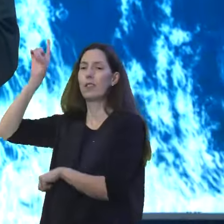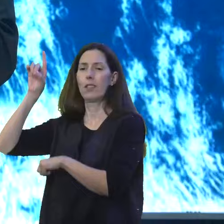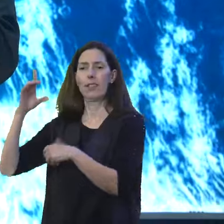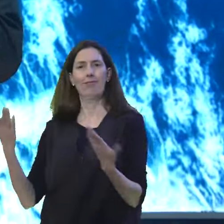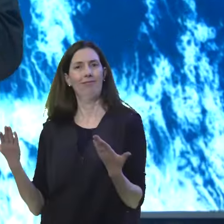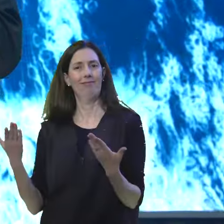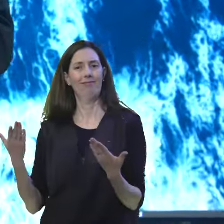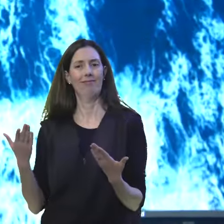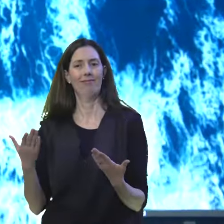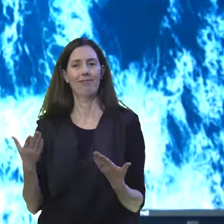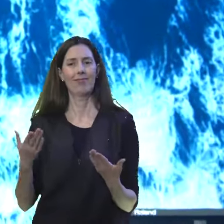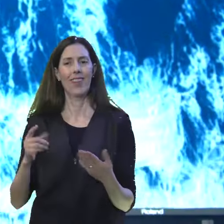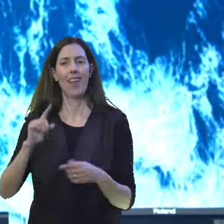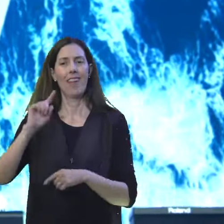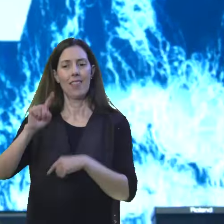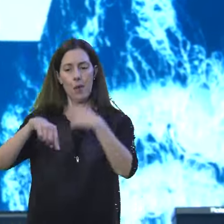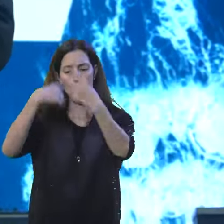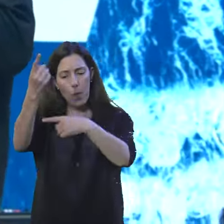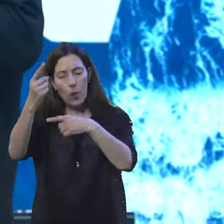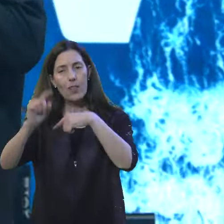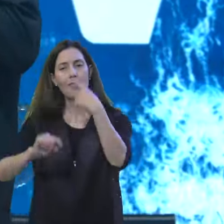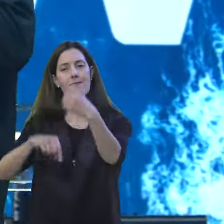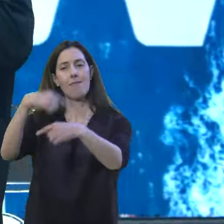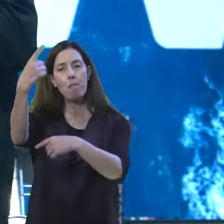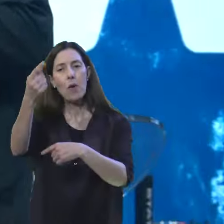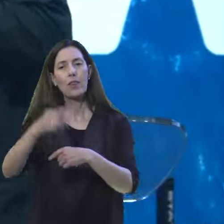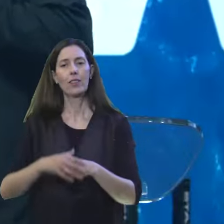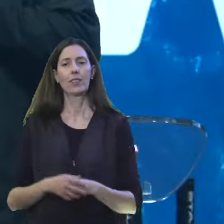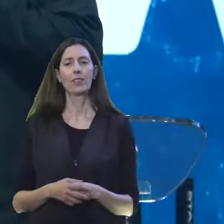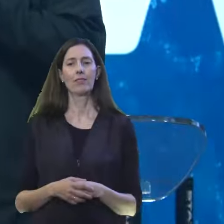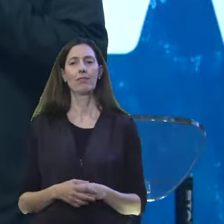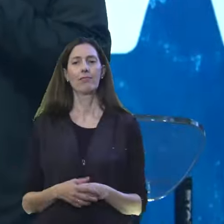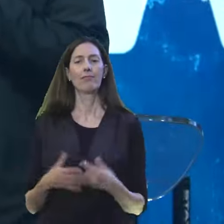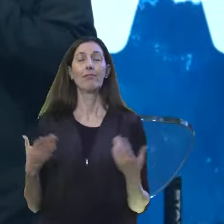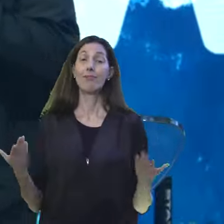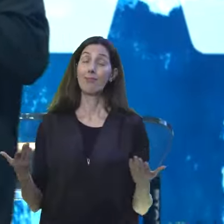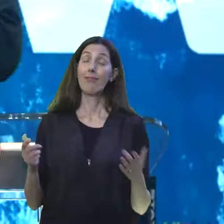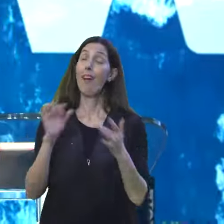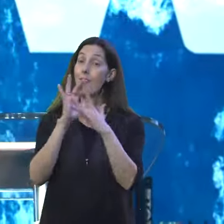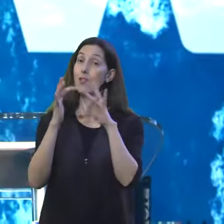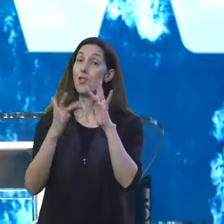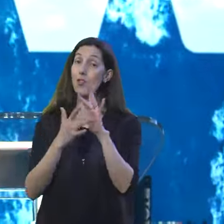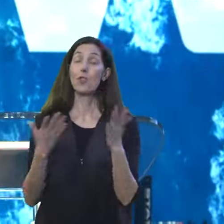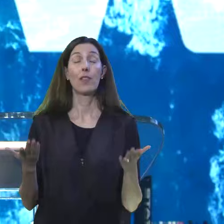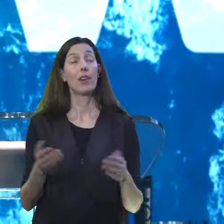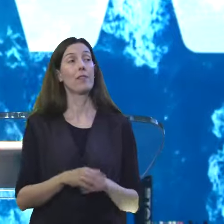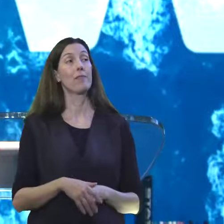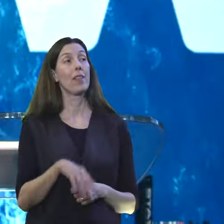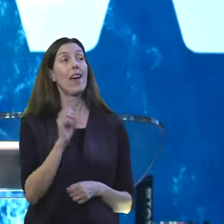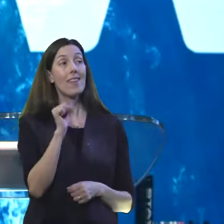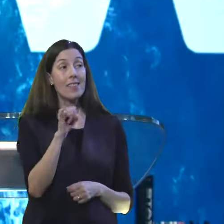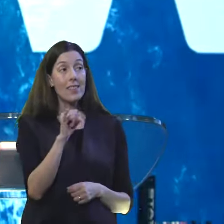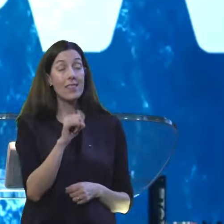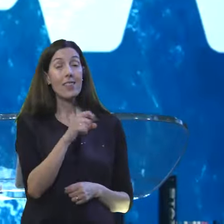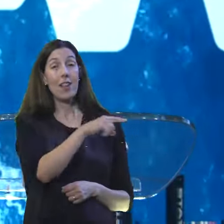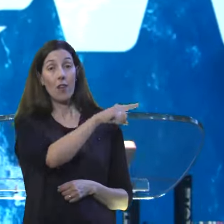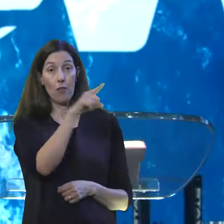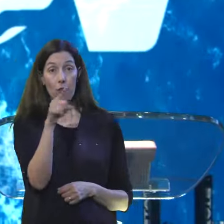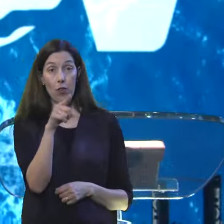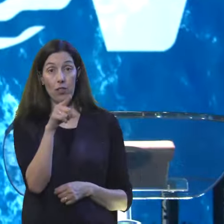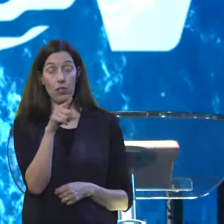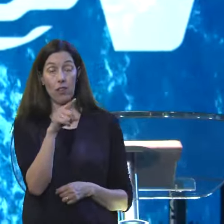E aí, Jesus termina essas desculpas falando assim, aquele que disse que